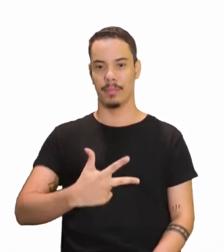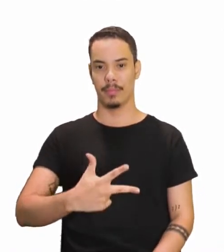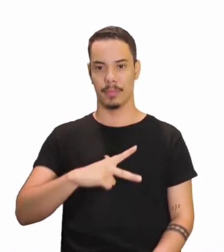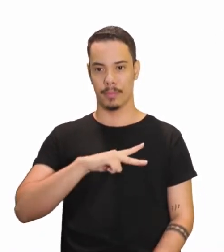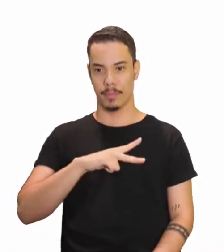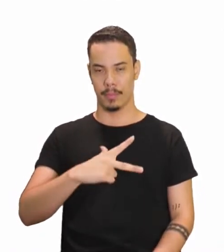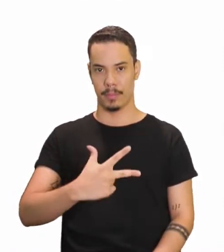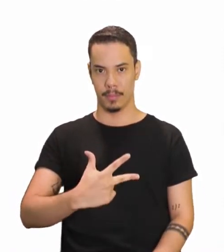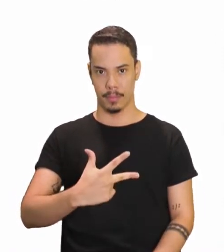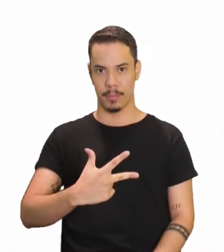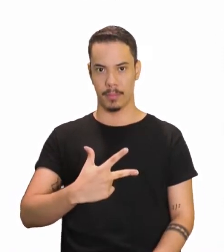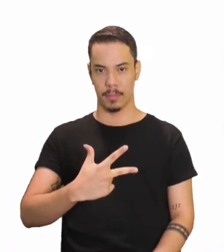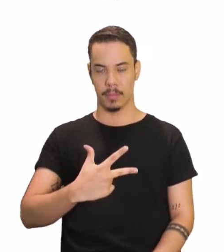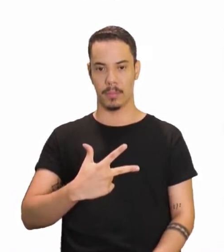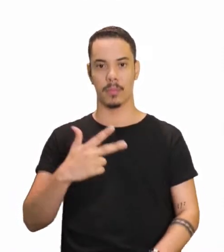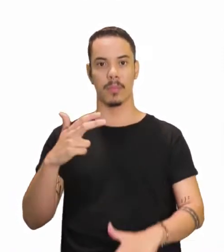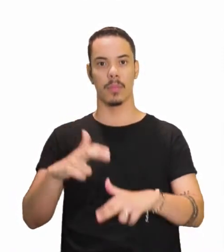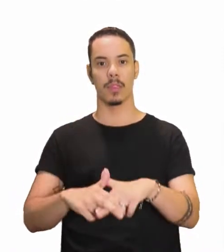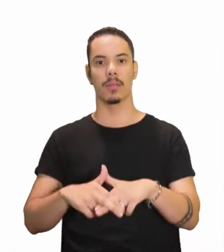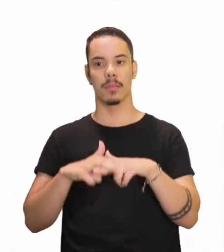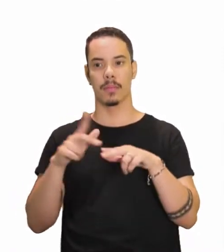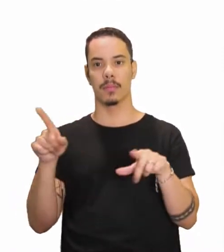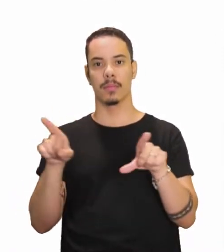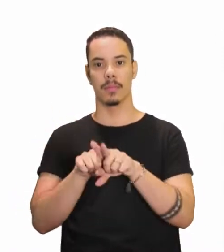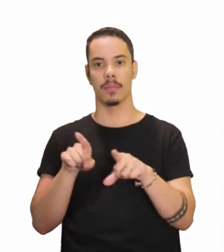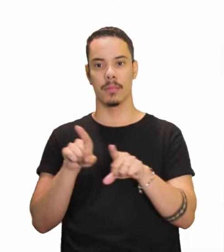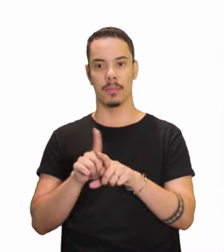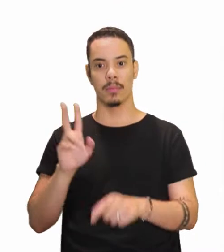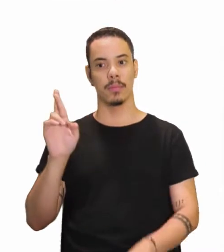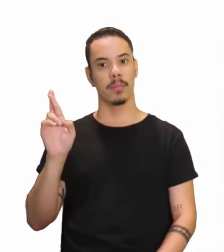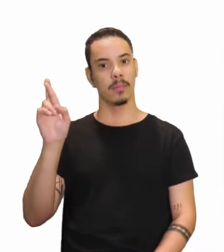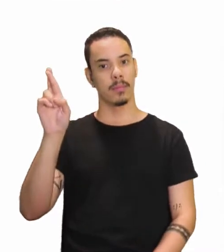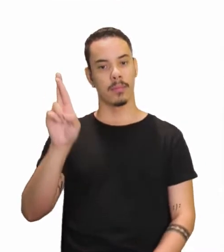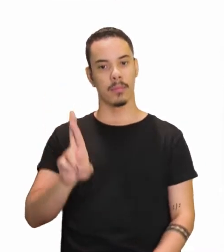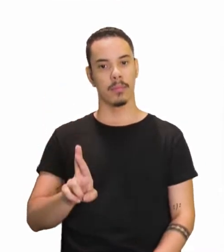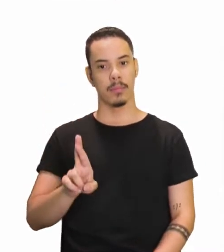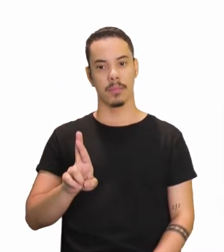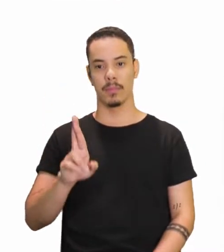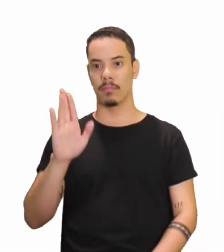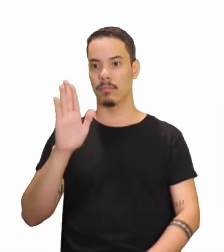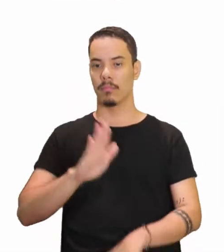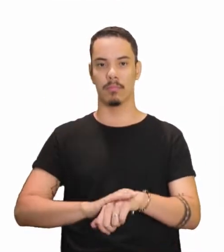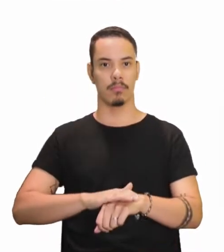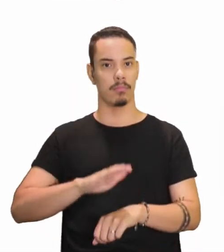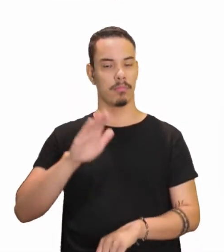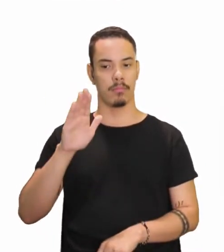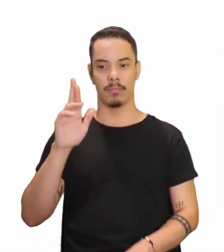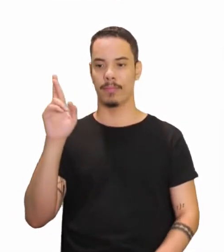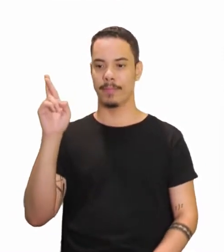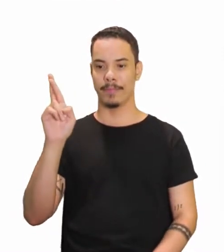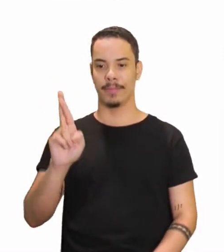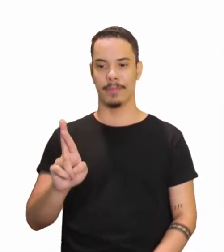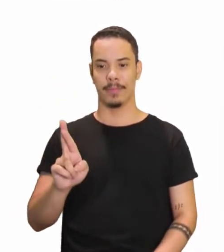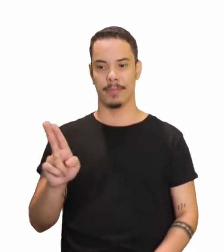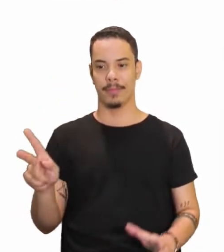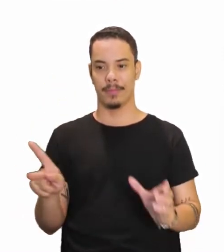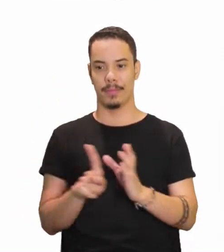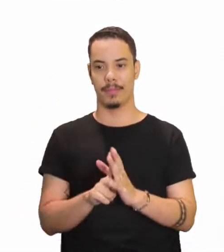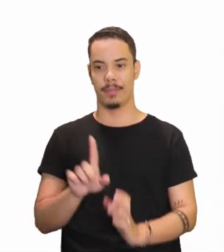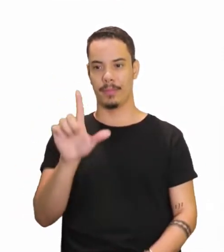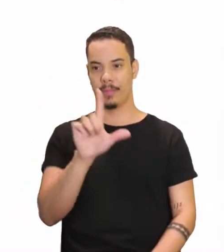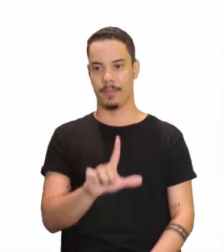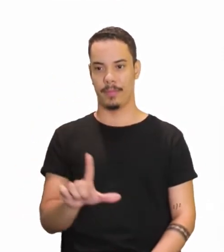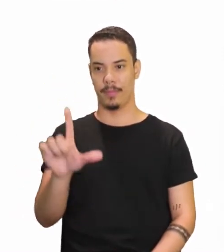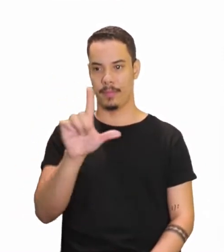português, certo? E aí ele também foi um representante, o maior representante da